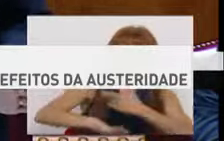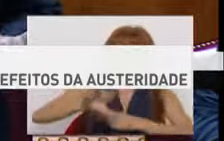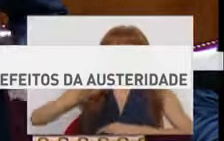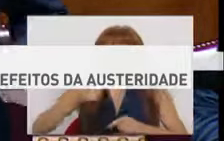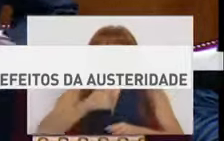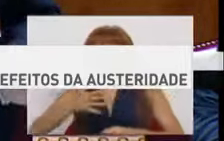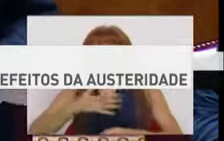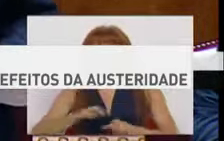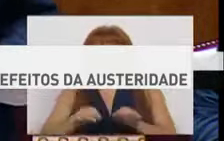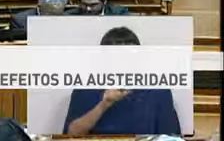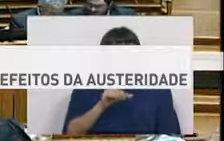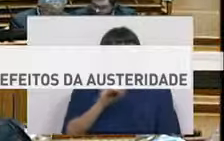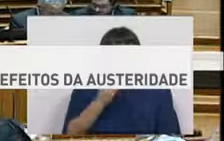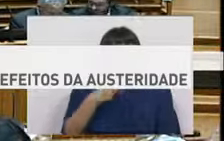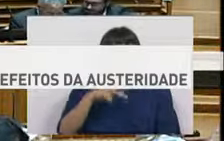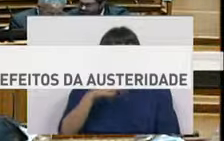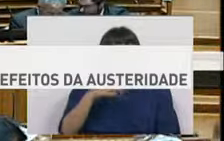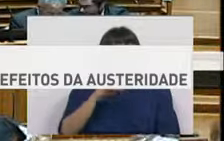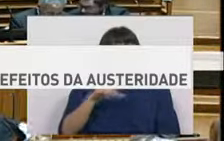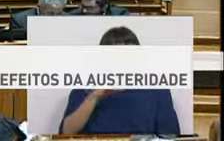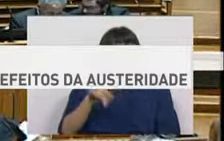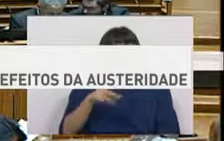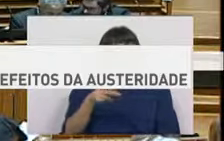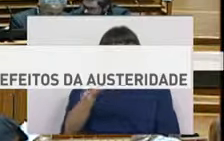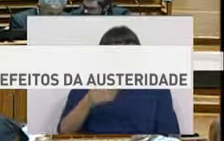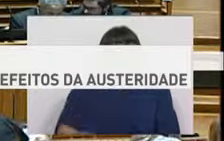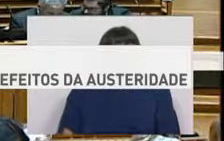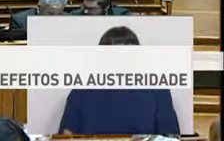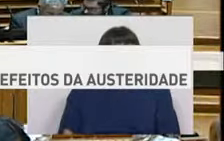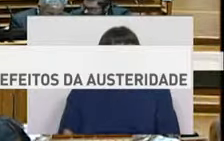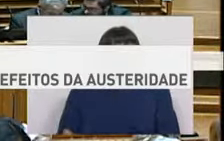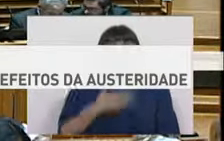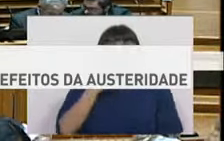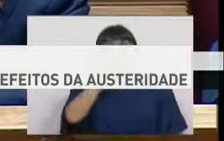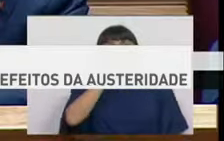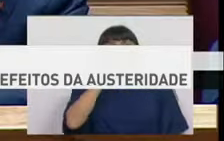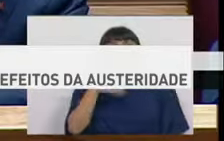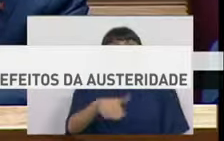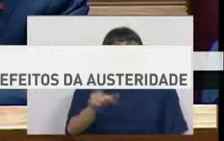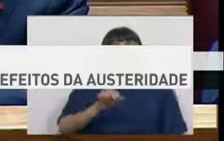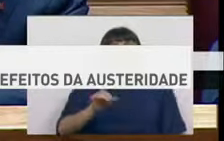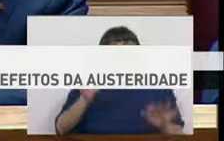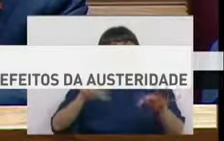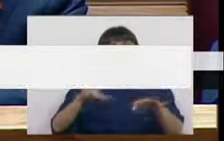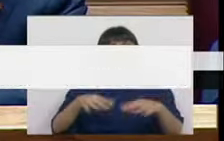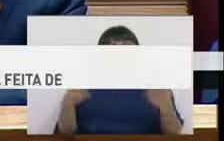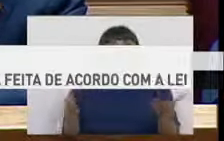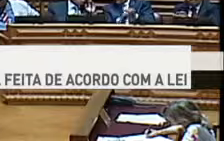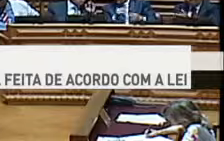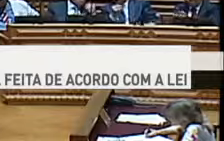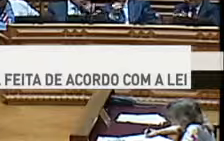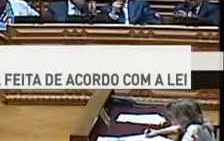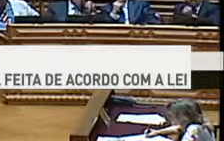ou a empresa como a conhecemos acaba. O primeiro-ministro garantiu que o governo está a seguir rigorosamente o caderno de encargos e